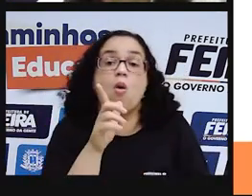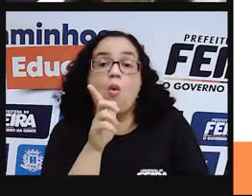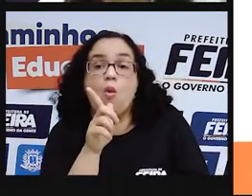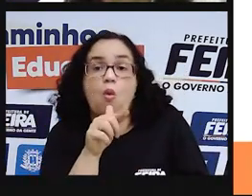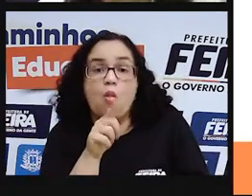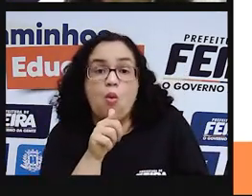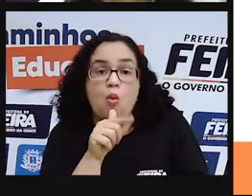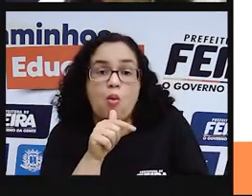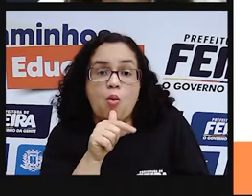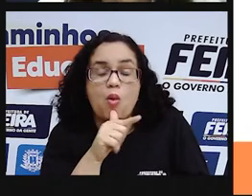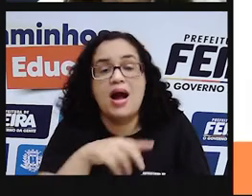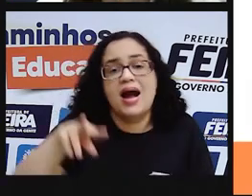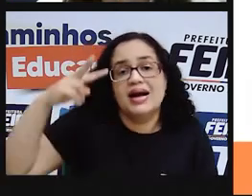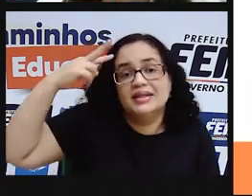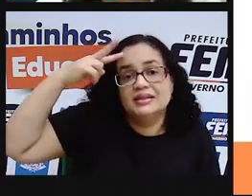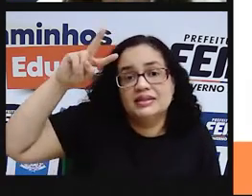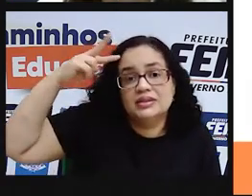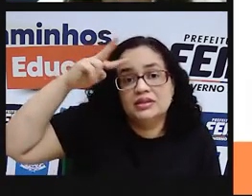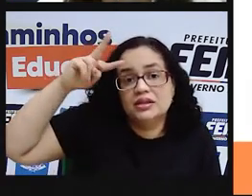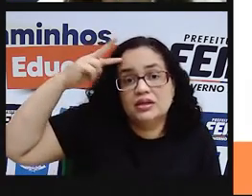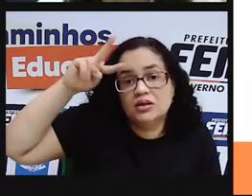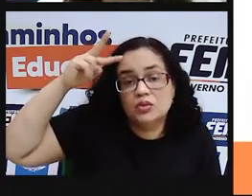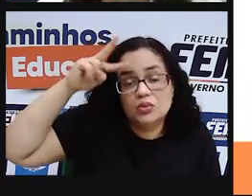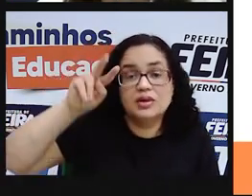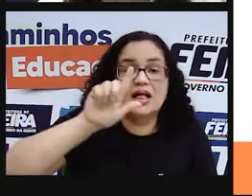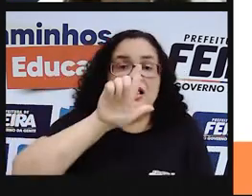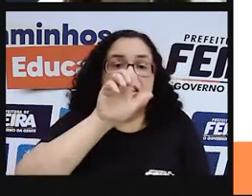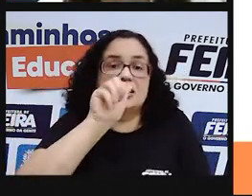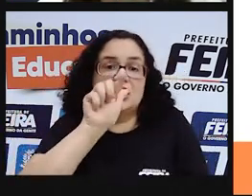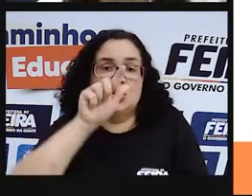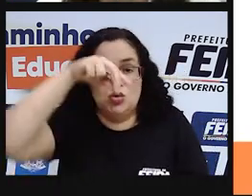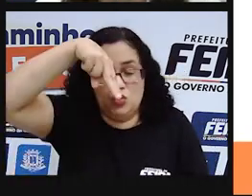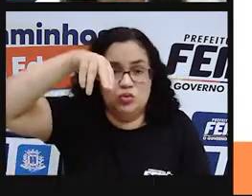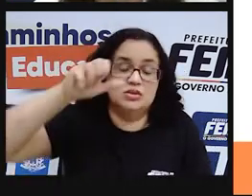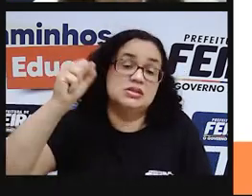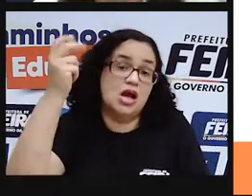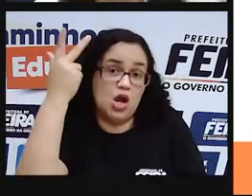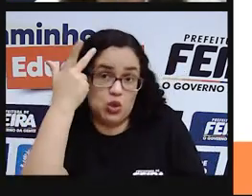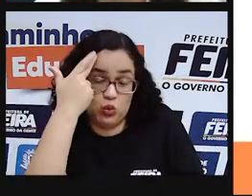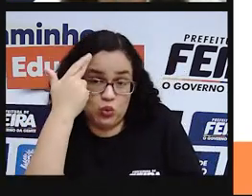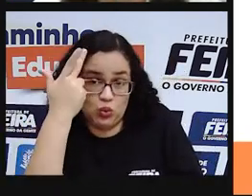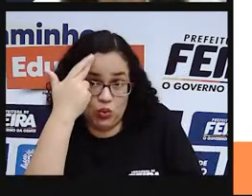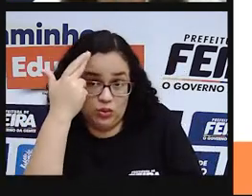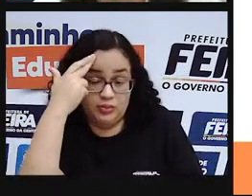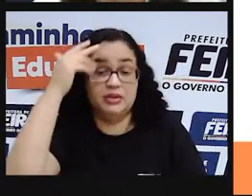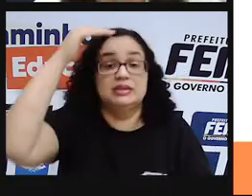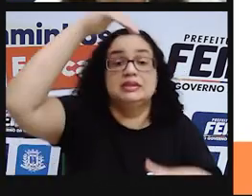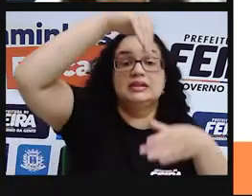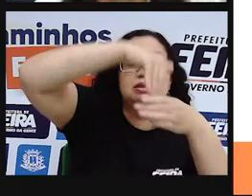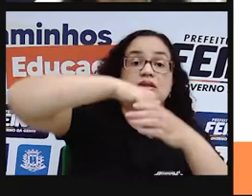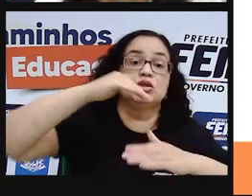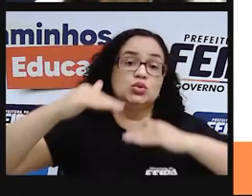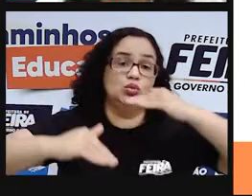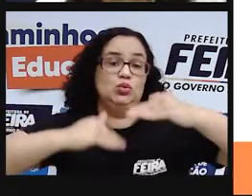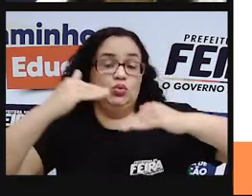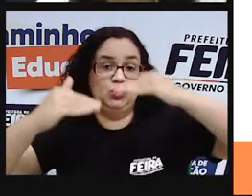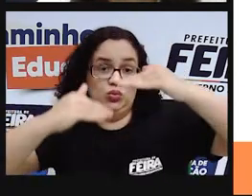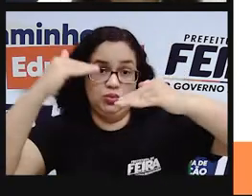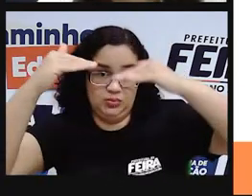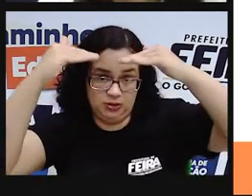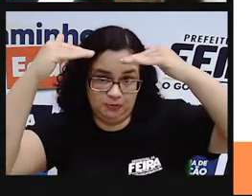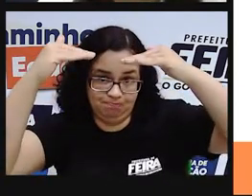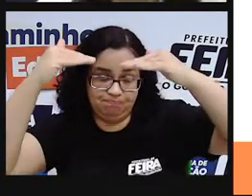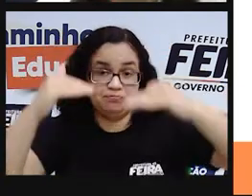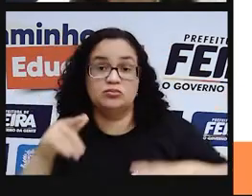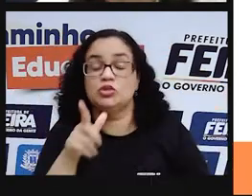do mar tão lembrados aí as lagunas normalmente elas surgem nível do processo do